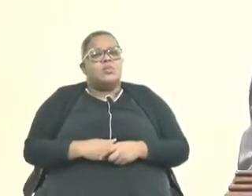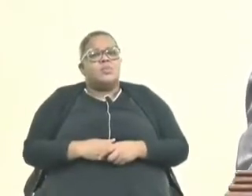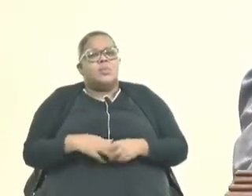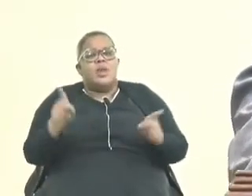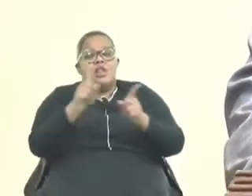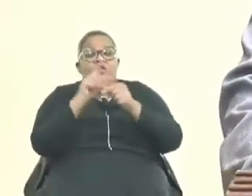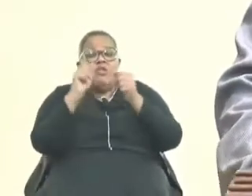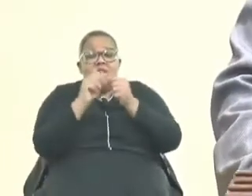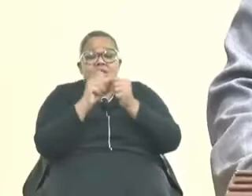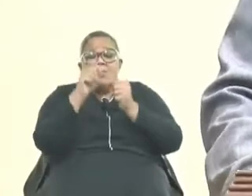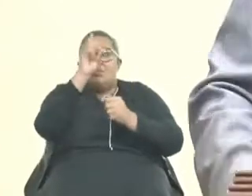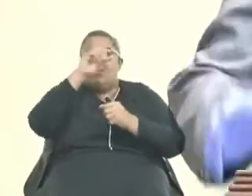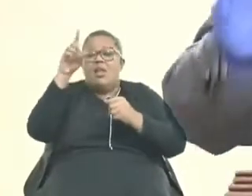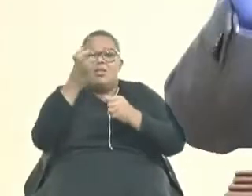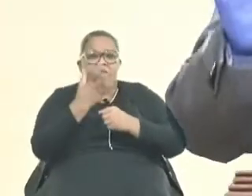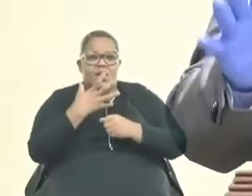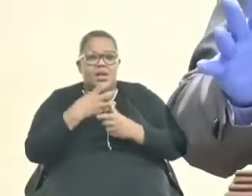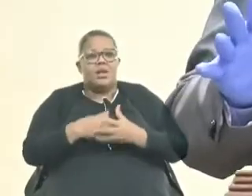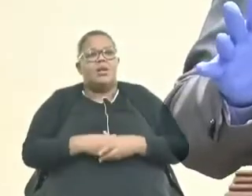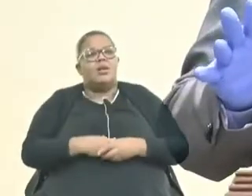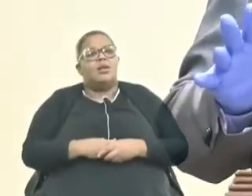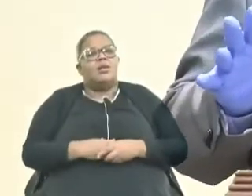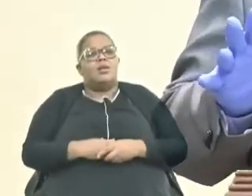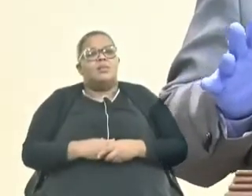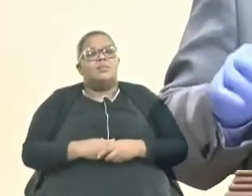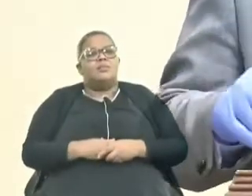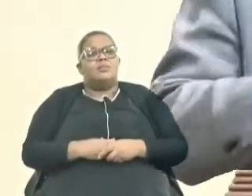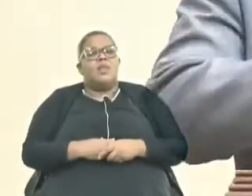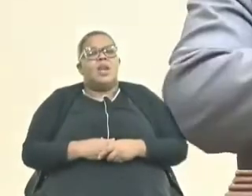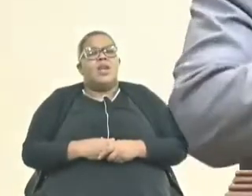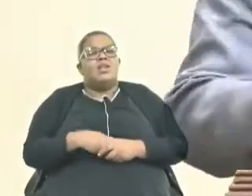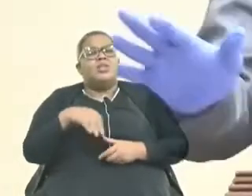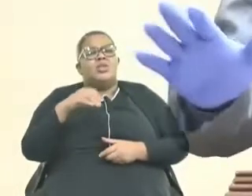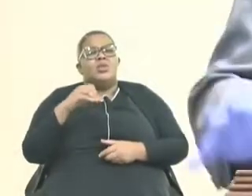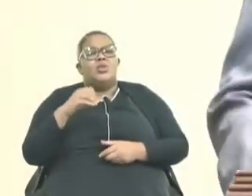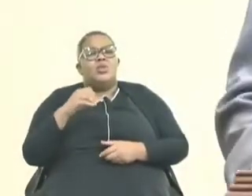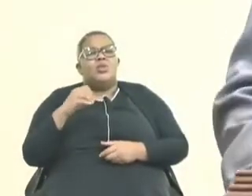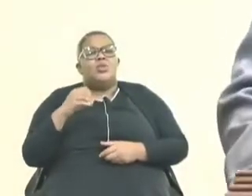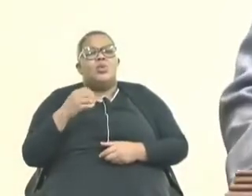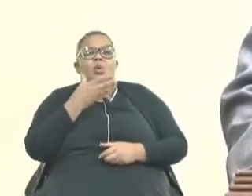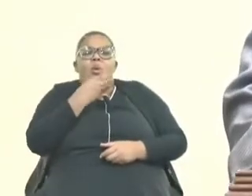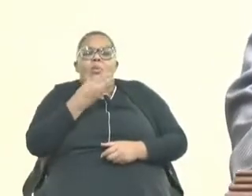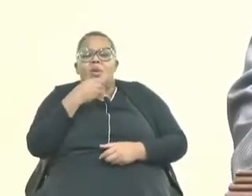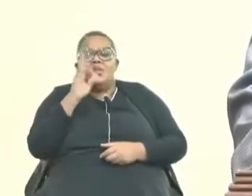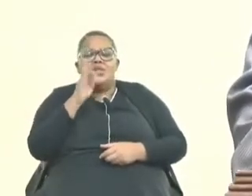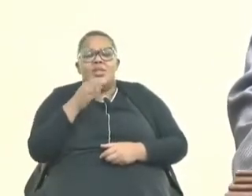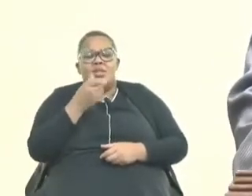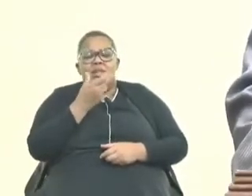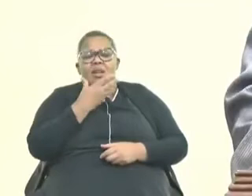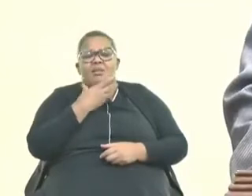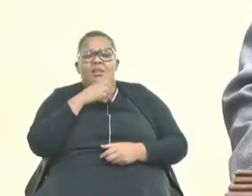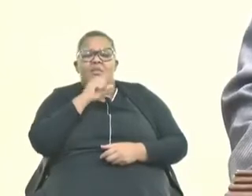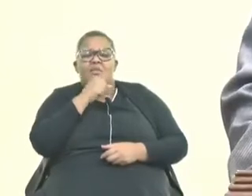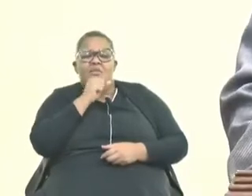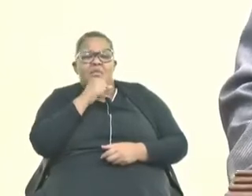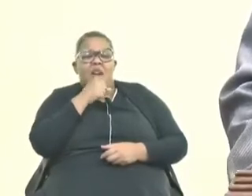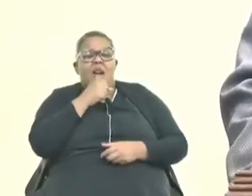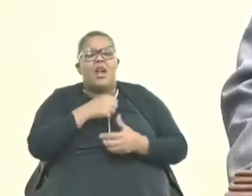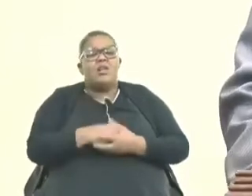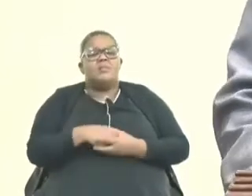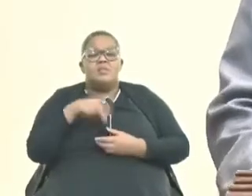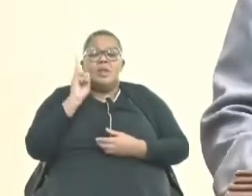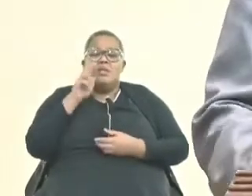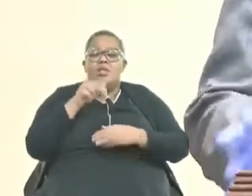2012 registra Isso ele já estava velho ouvia tudo quanto os seus filhos faziam